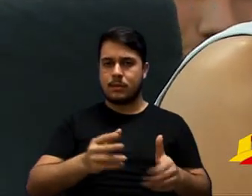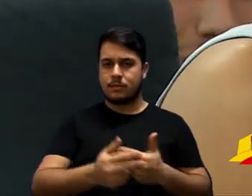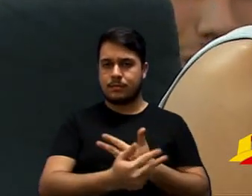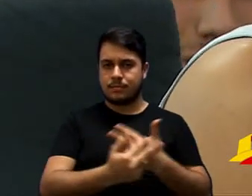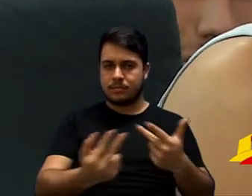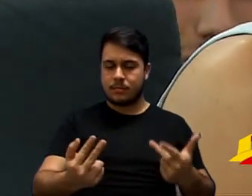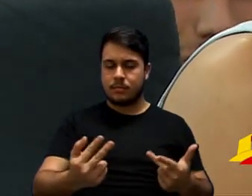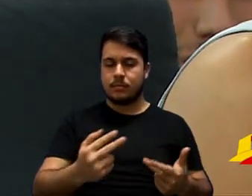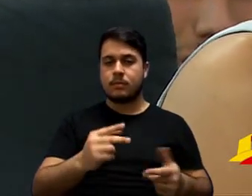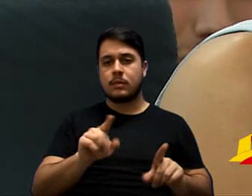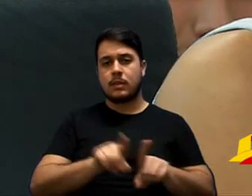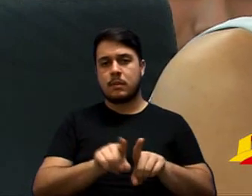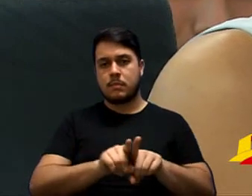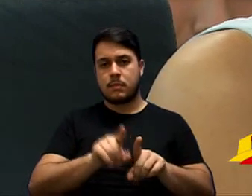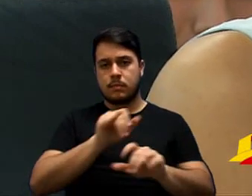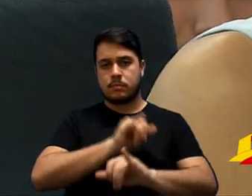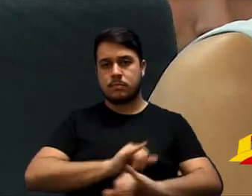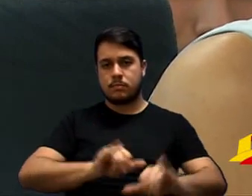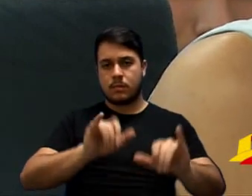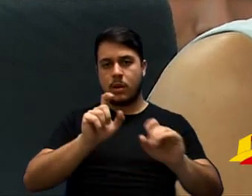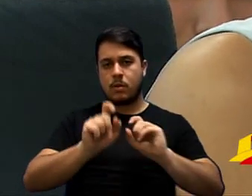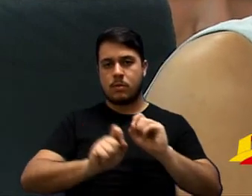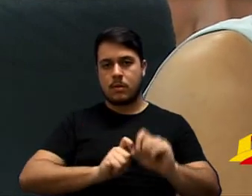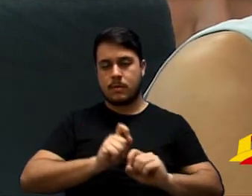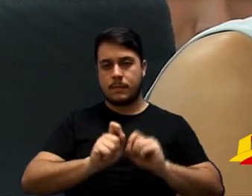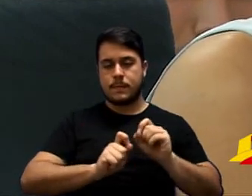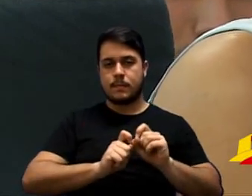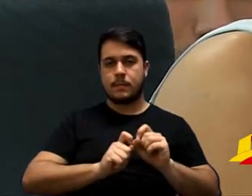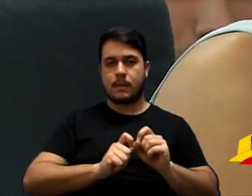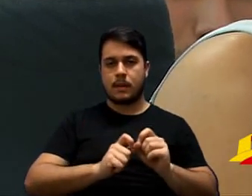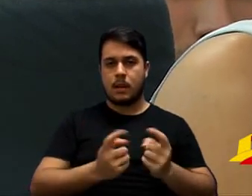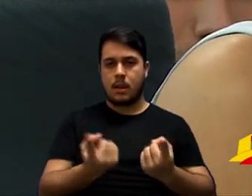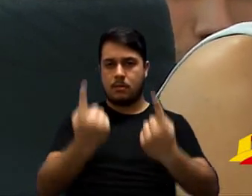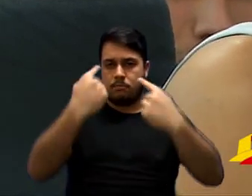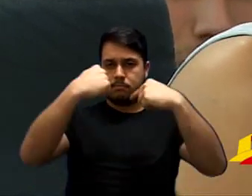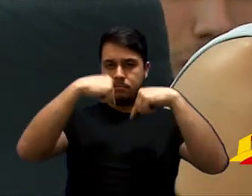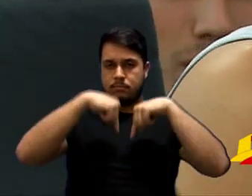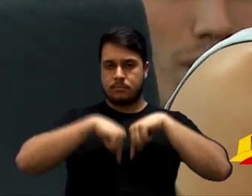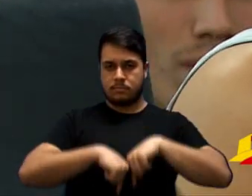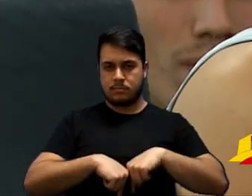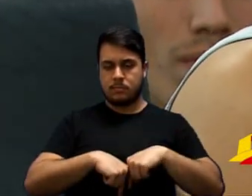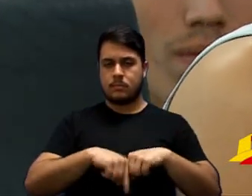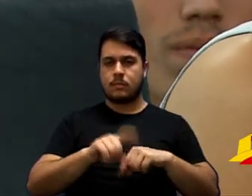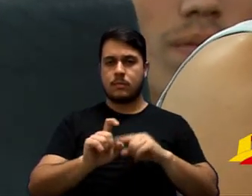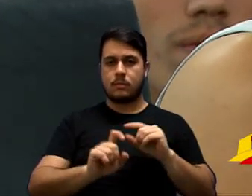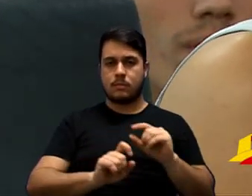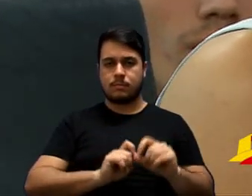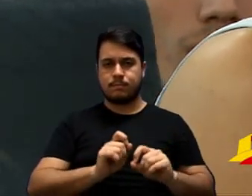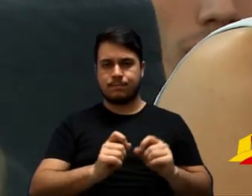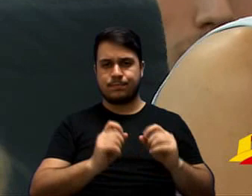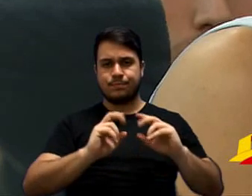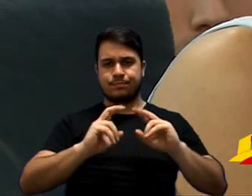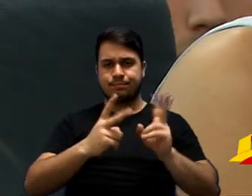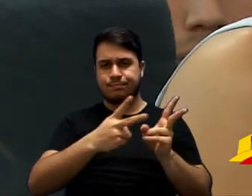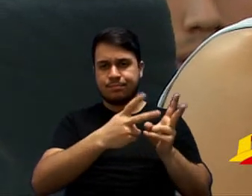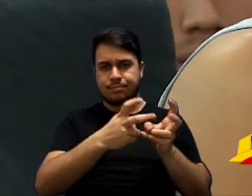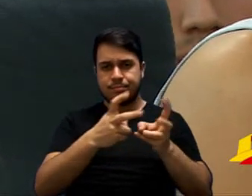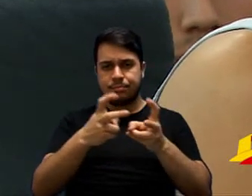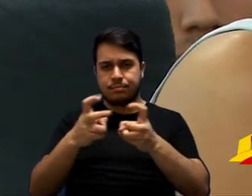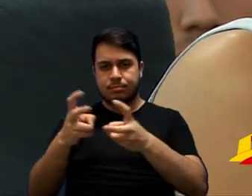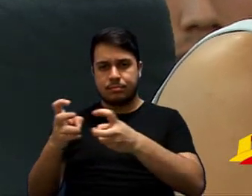dizer que é olhando pra dentro mesmo que a gente vai se desconectado essas correntes